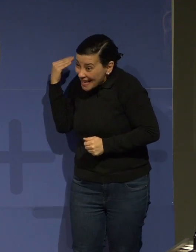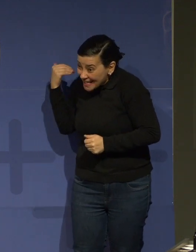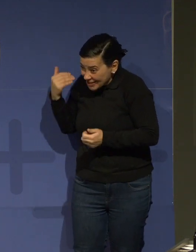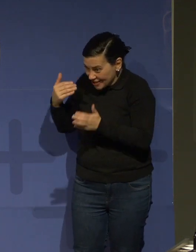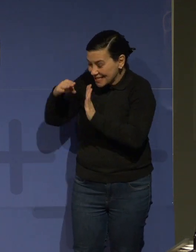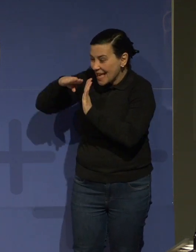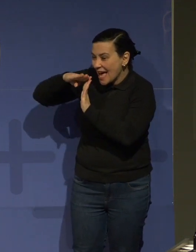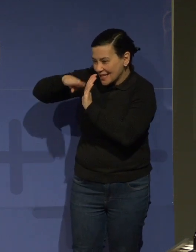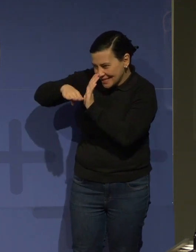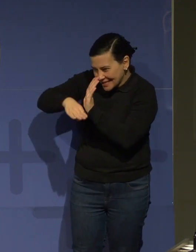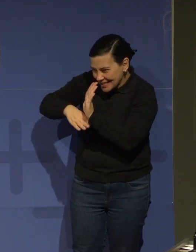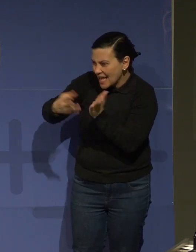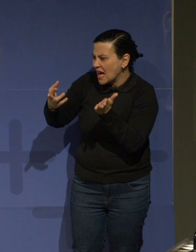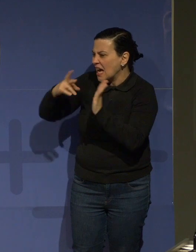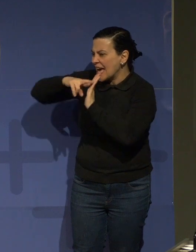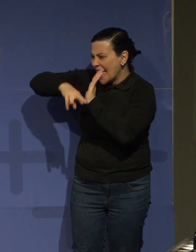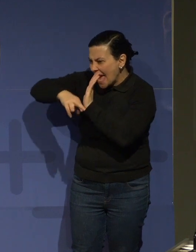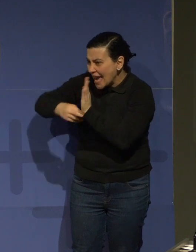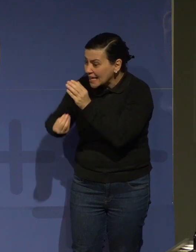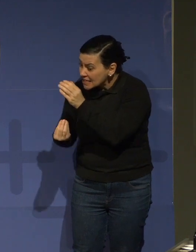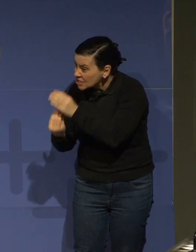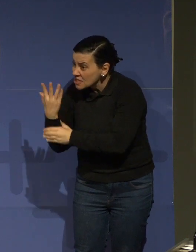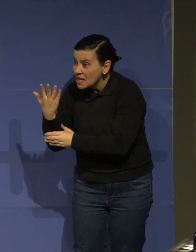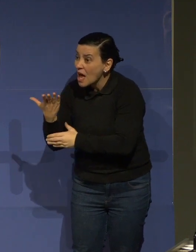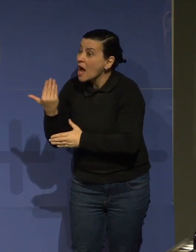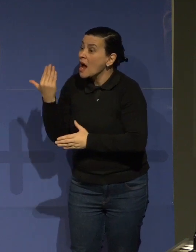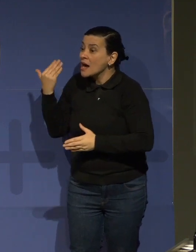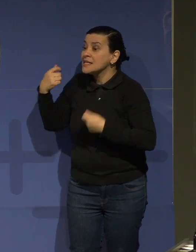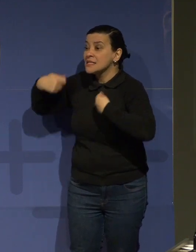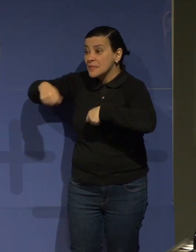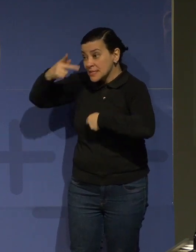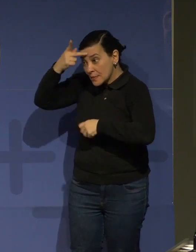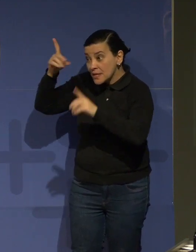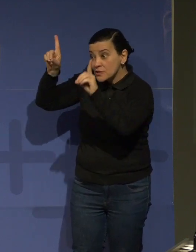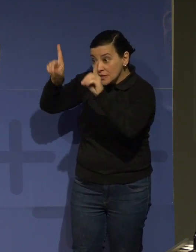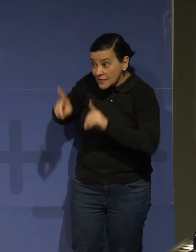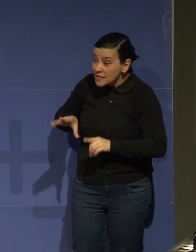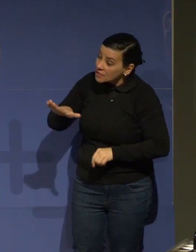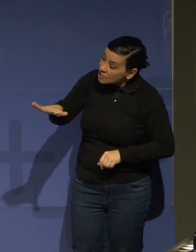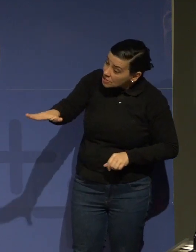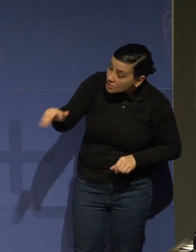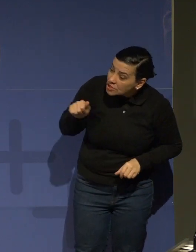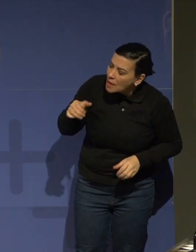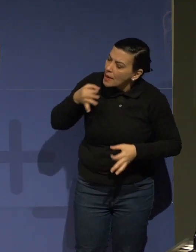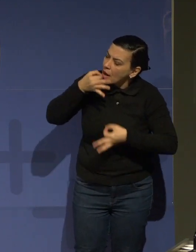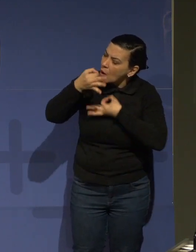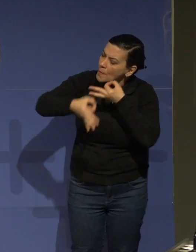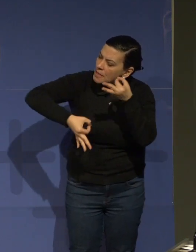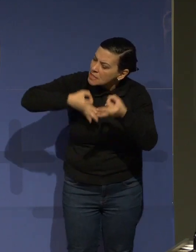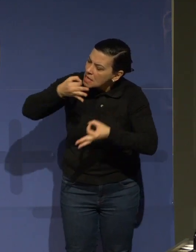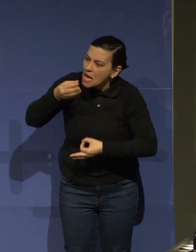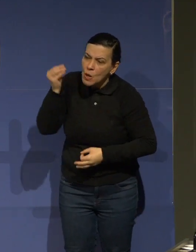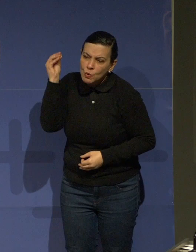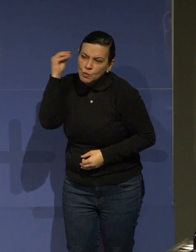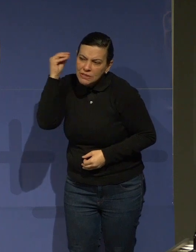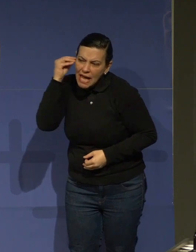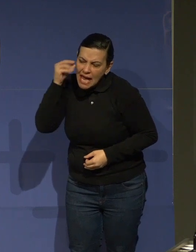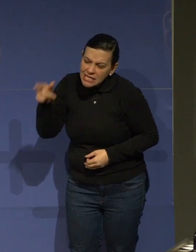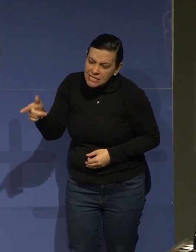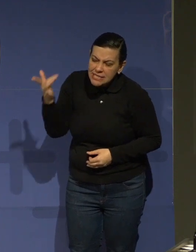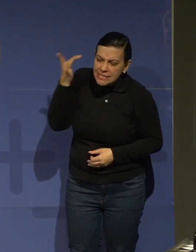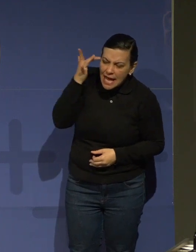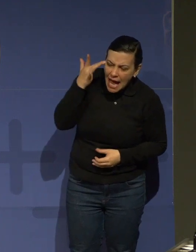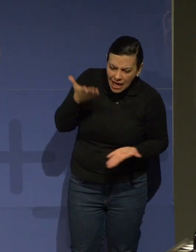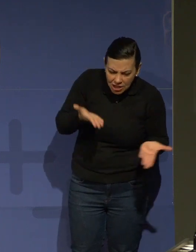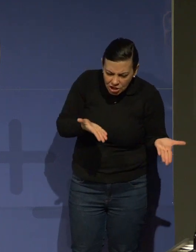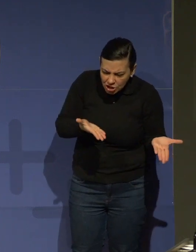outro. Então, quando a gente envolve as pessoas com deficiência no processo de teste, a gente consegue perceber e